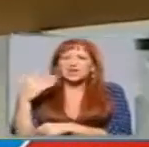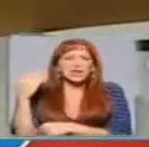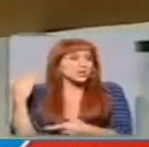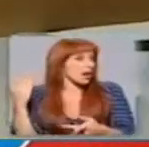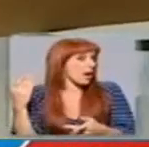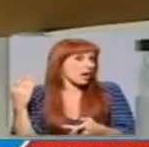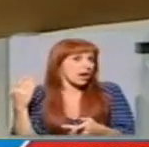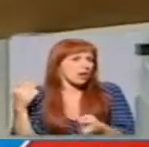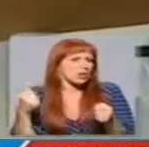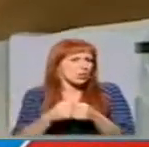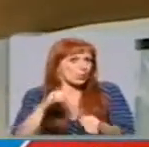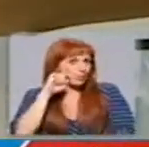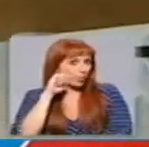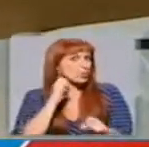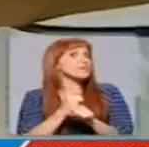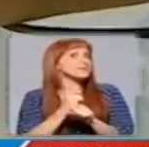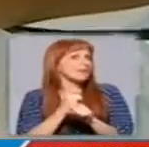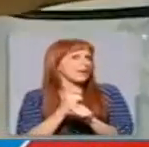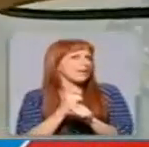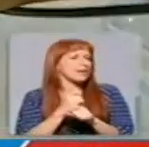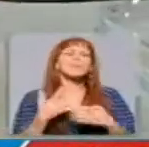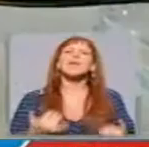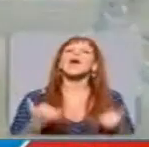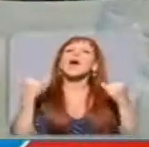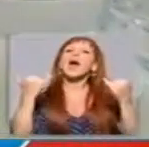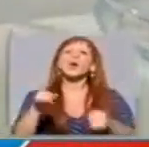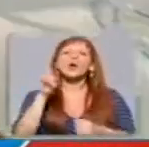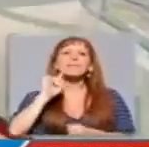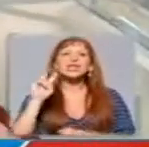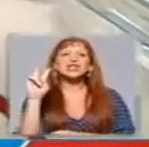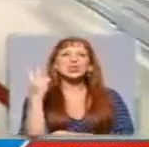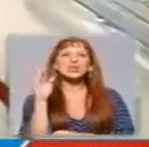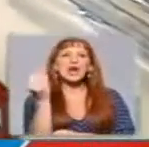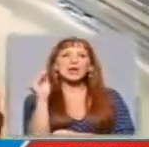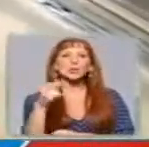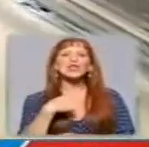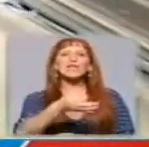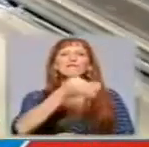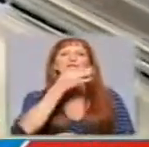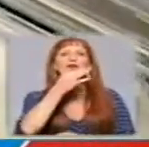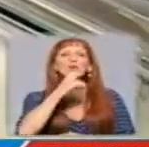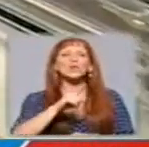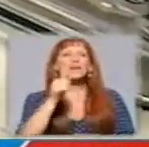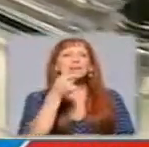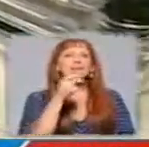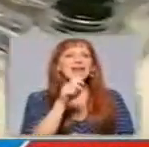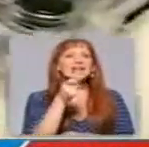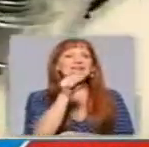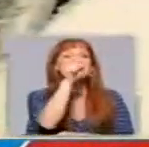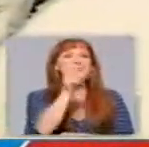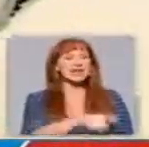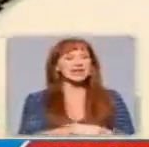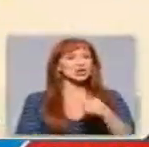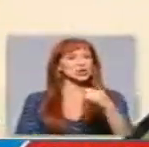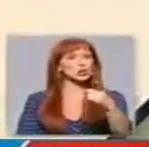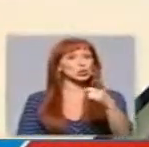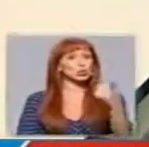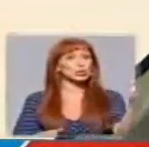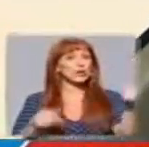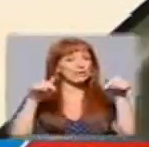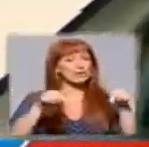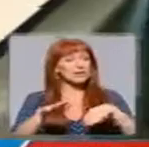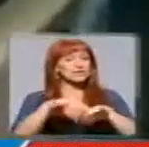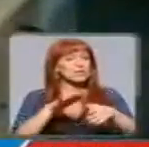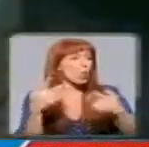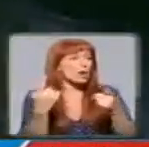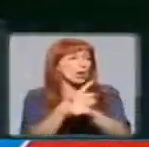uma competição muito exigente eu vou passar agora aqui as outras duas alunas vou falar com a Beatriz Beatriz tu estavas